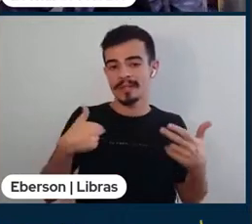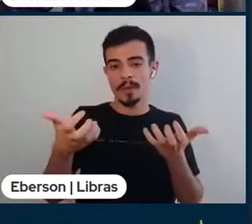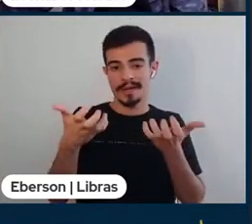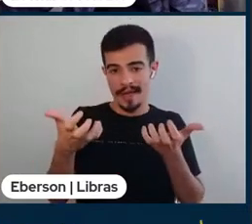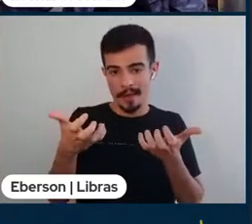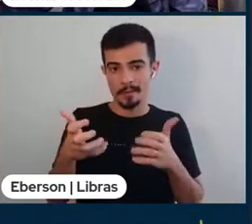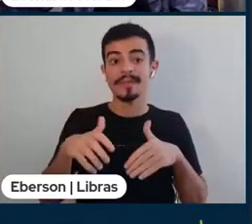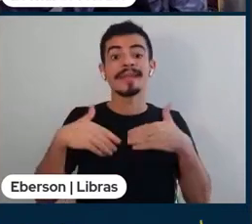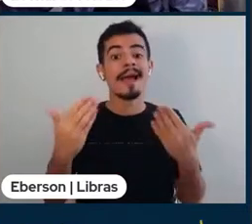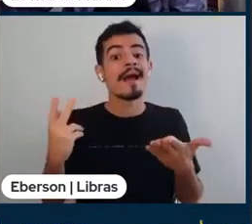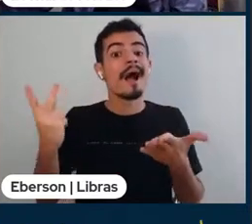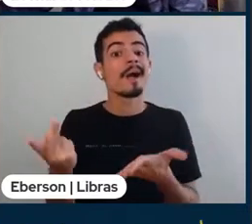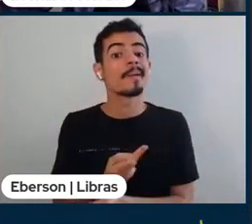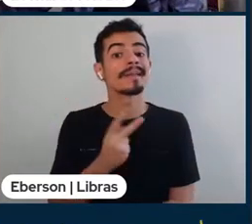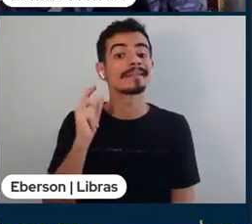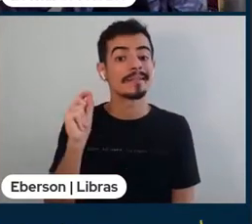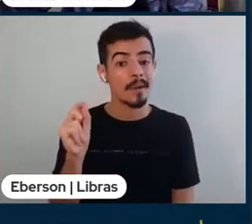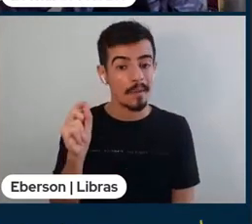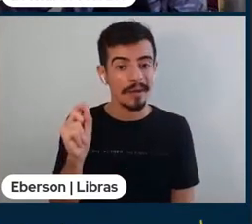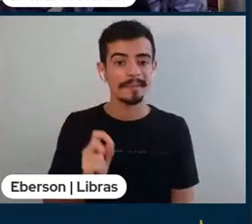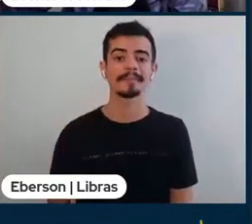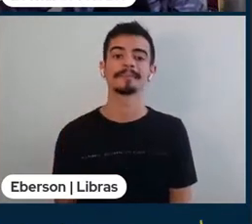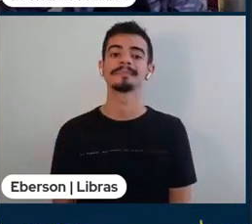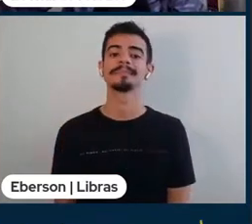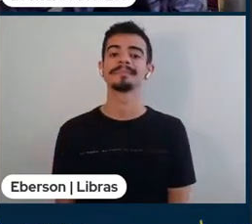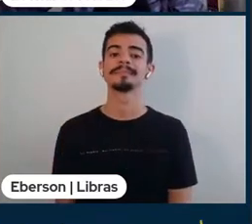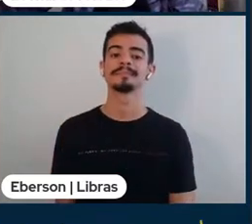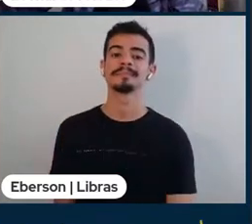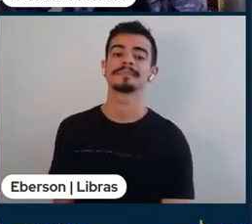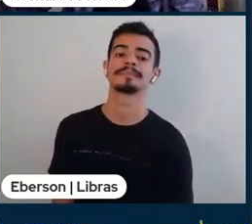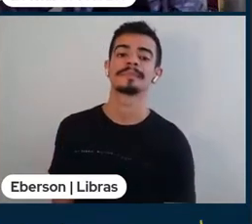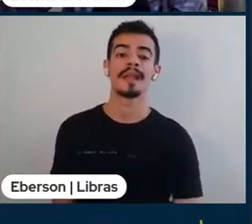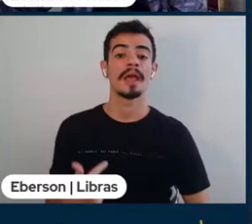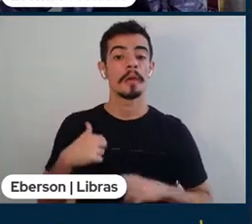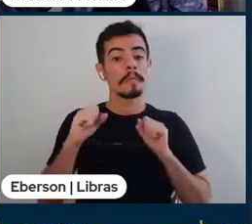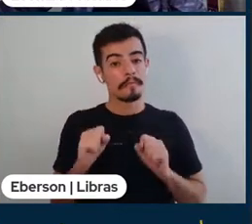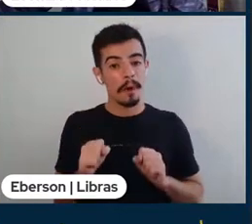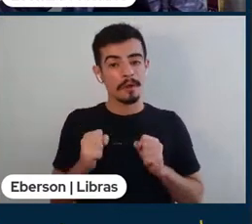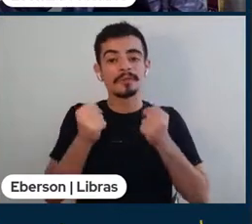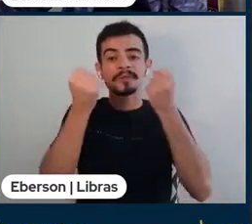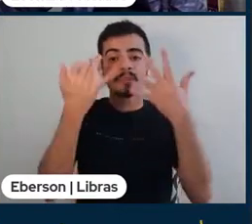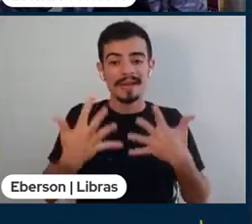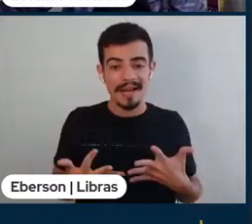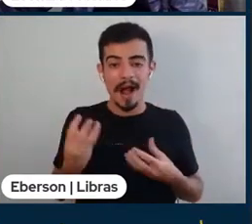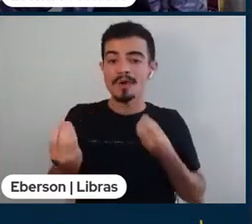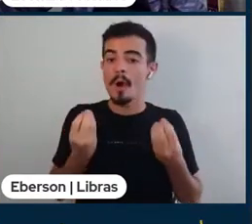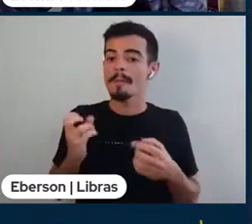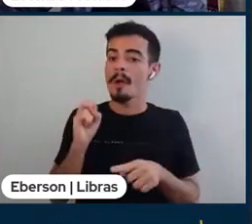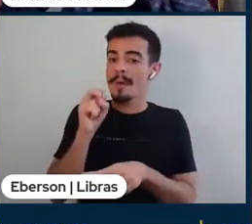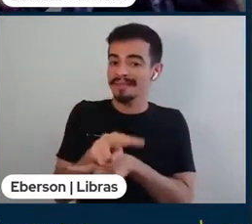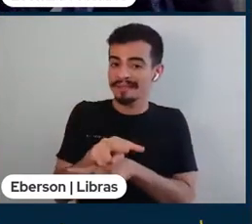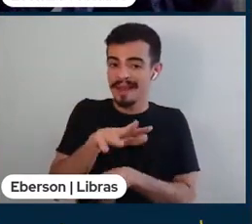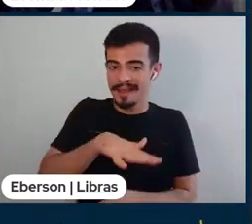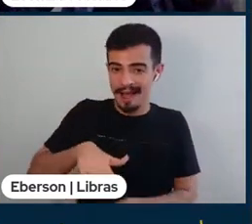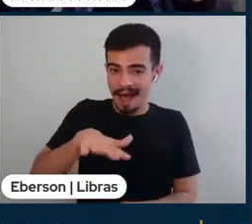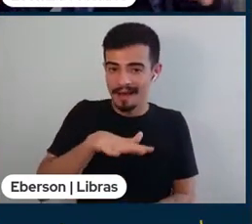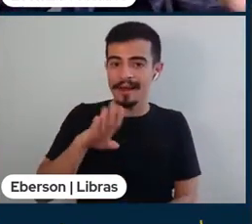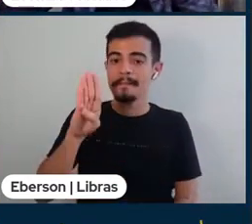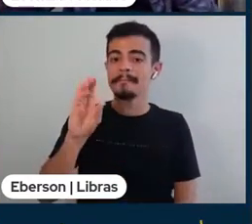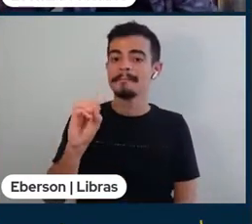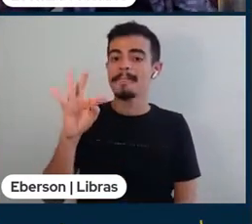que. Bom, eu acho que eu posso falar um pouquinho agora de como foi que eu entrei no mundo de bots